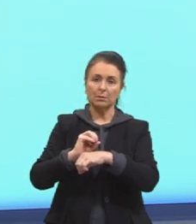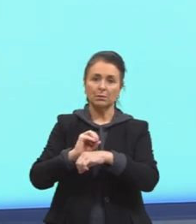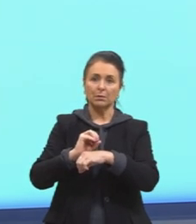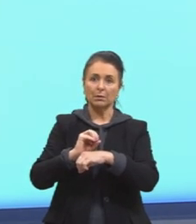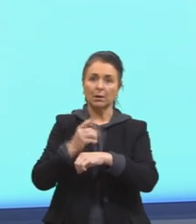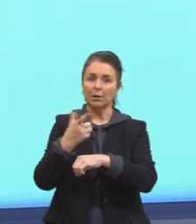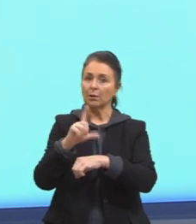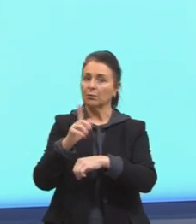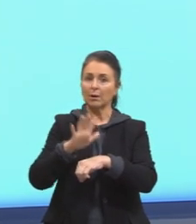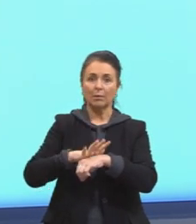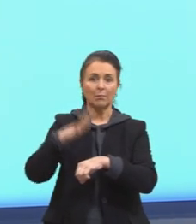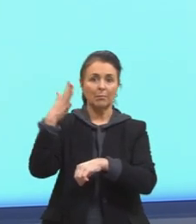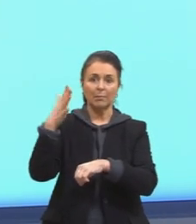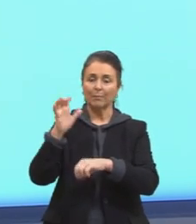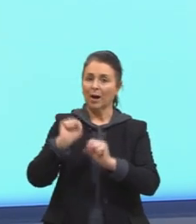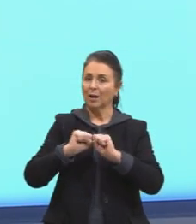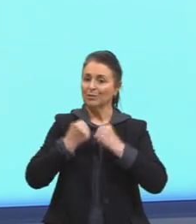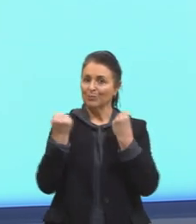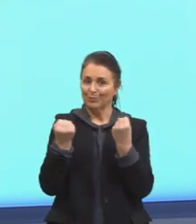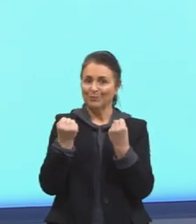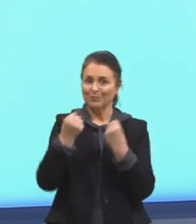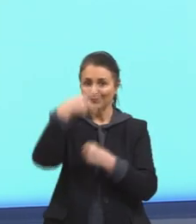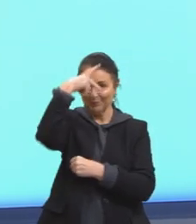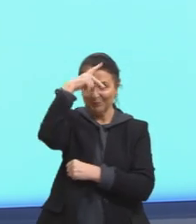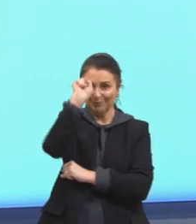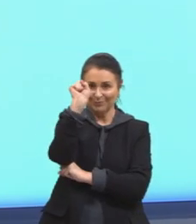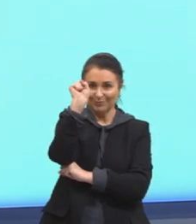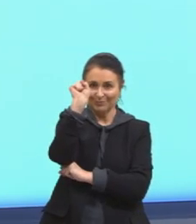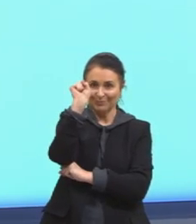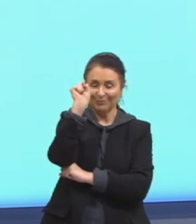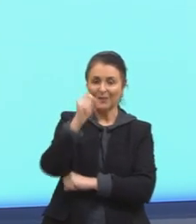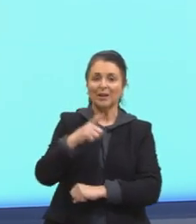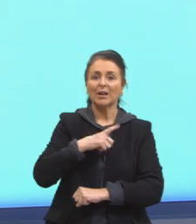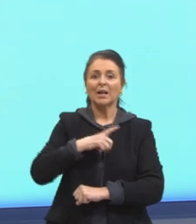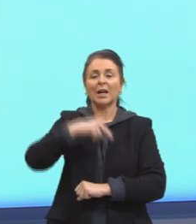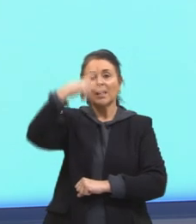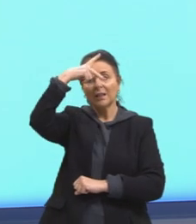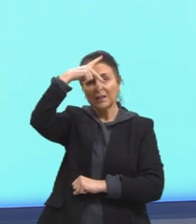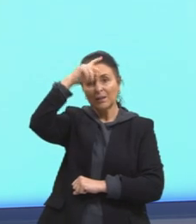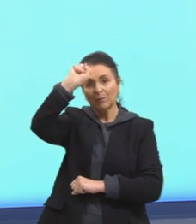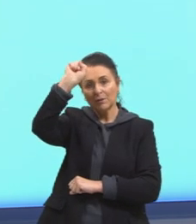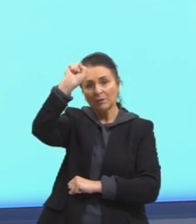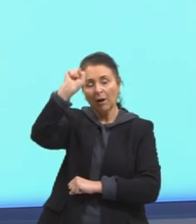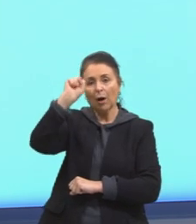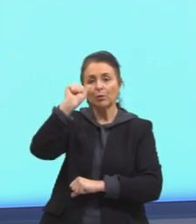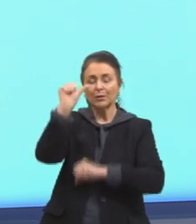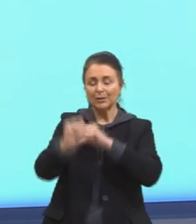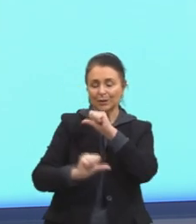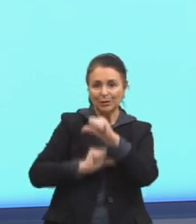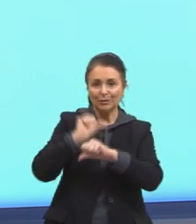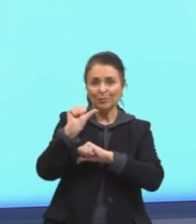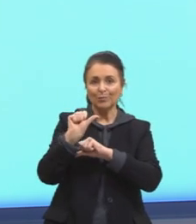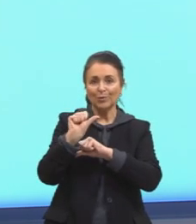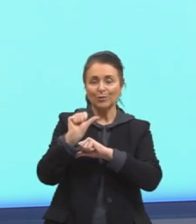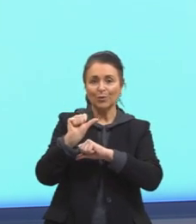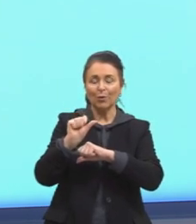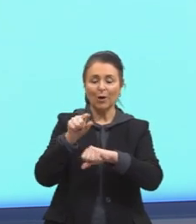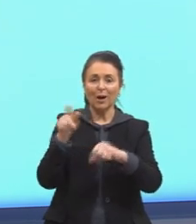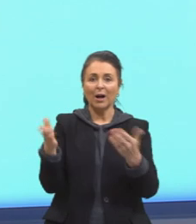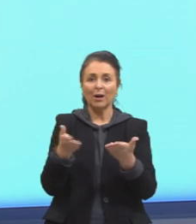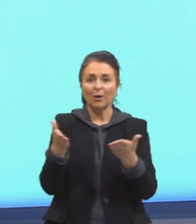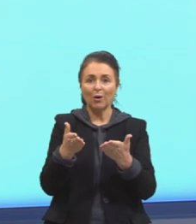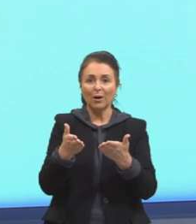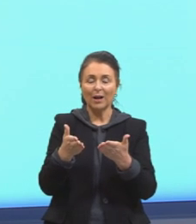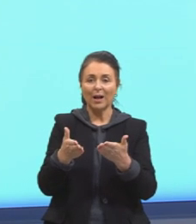ela não tem mais né energia potencial tá a energia potencial dela foi toda transformada em energia